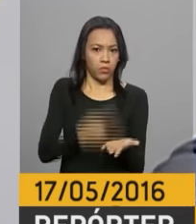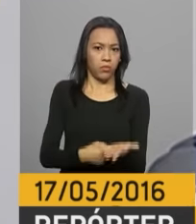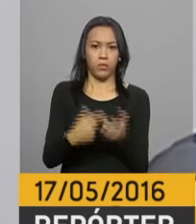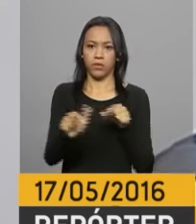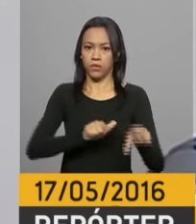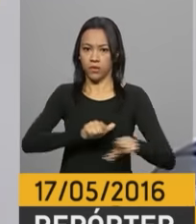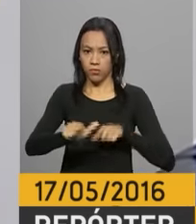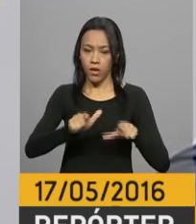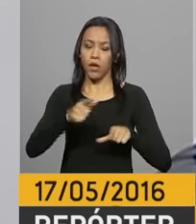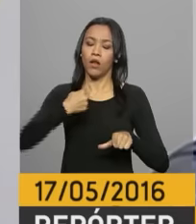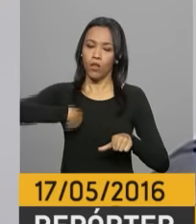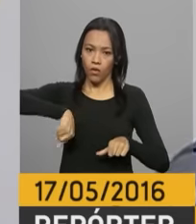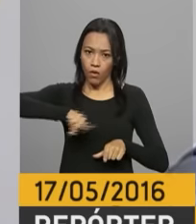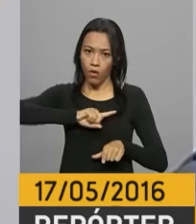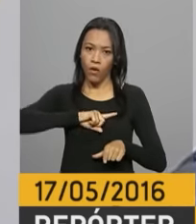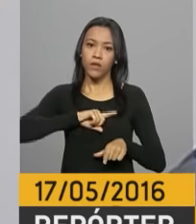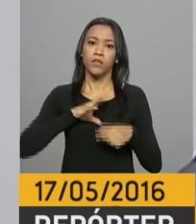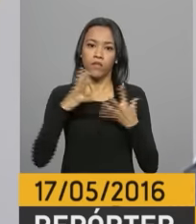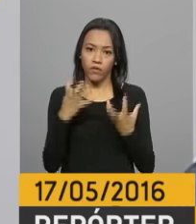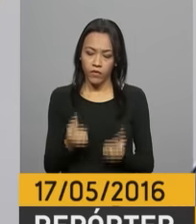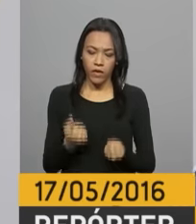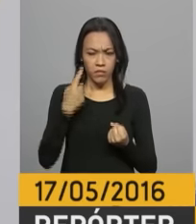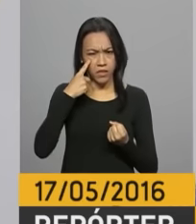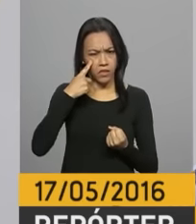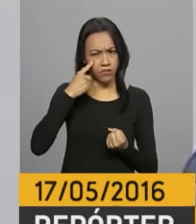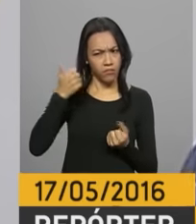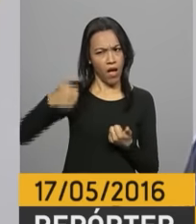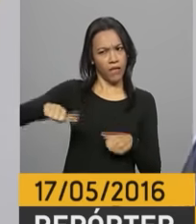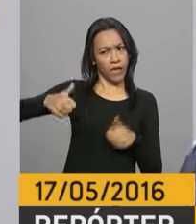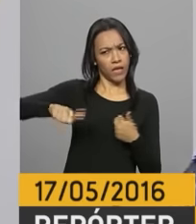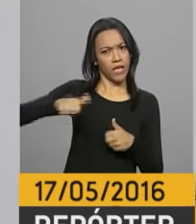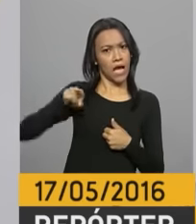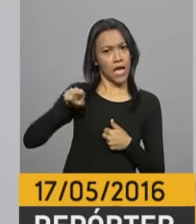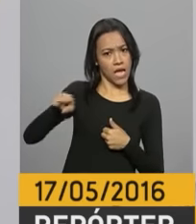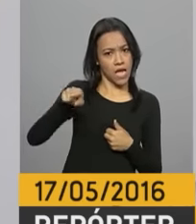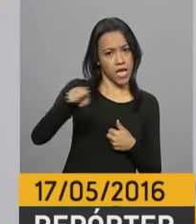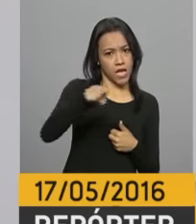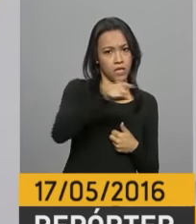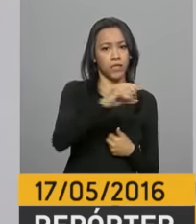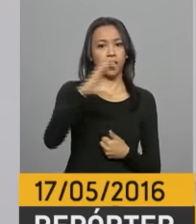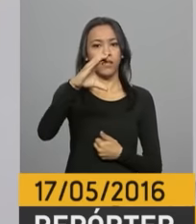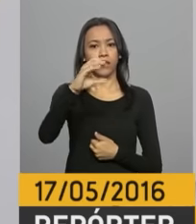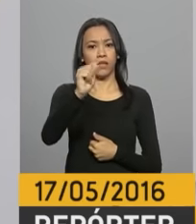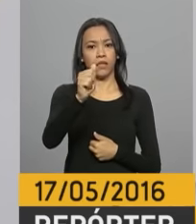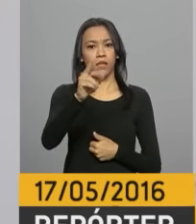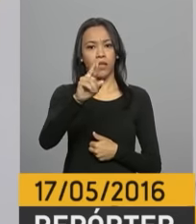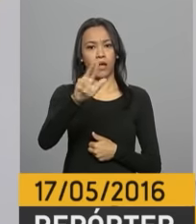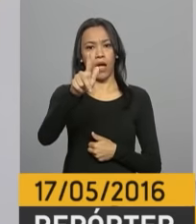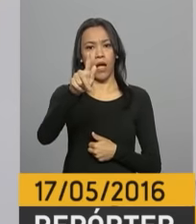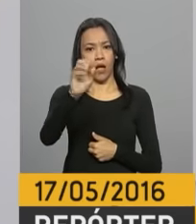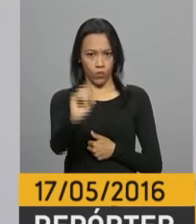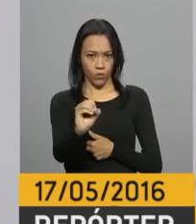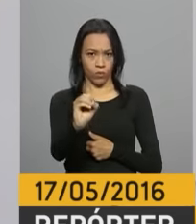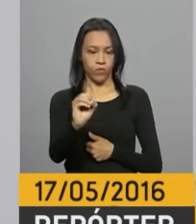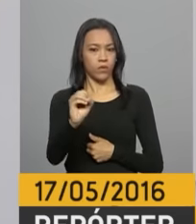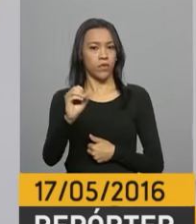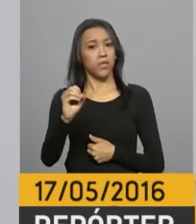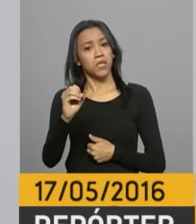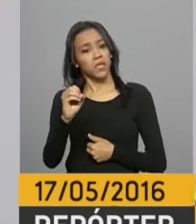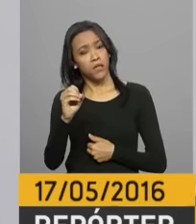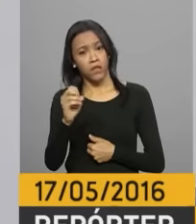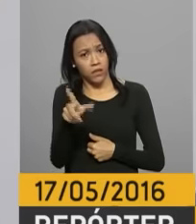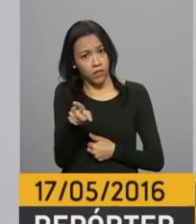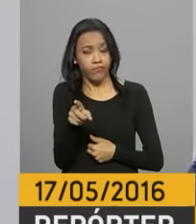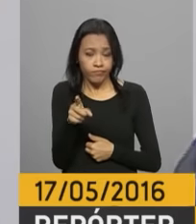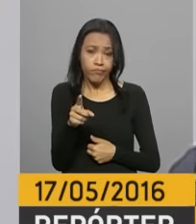nós faremos a avaliação constante desses cargos e nada impede que outras